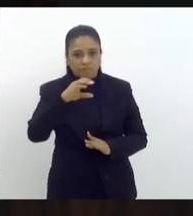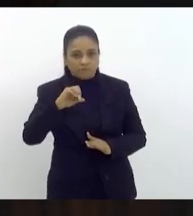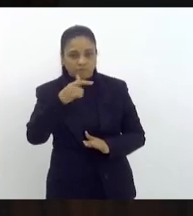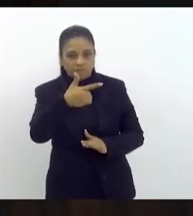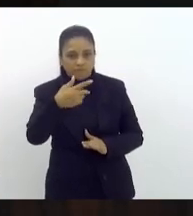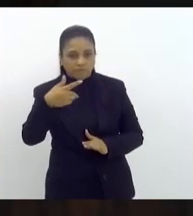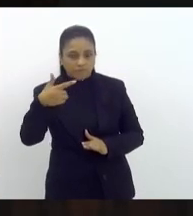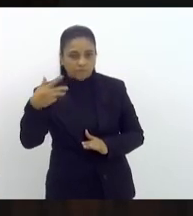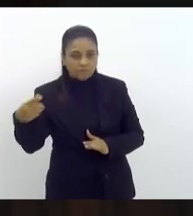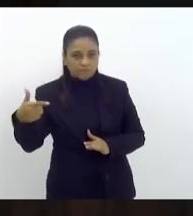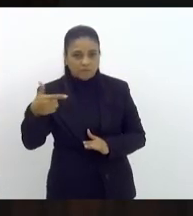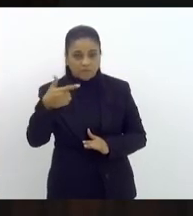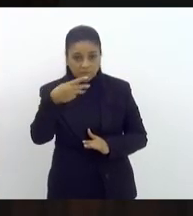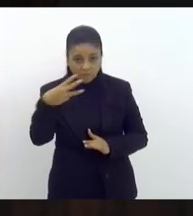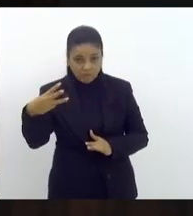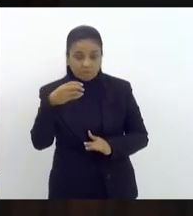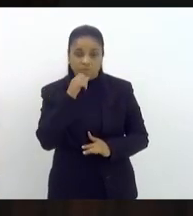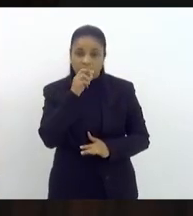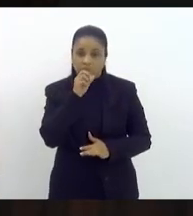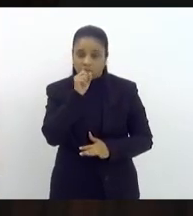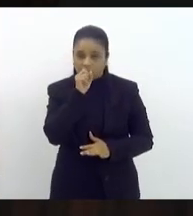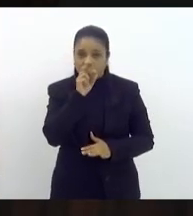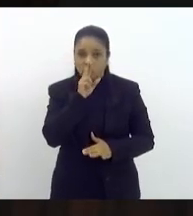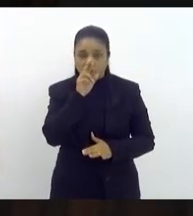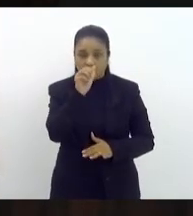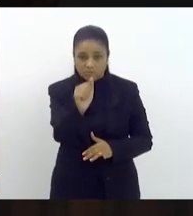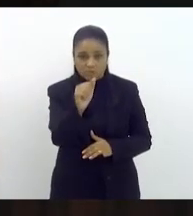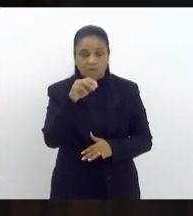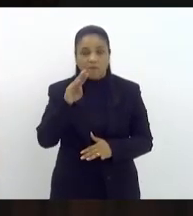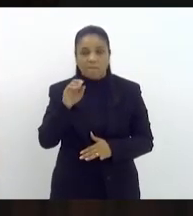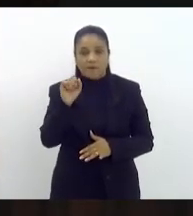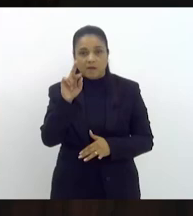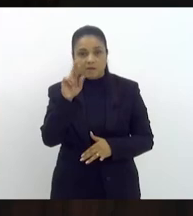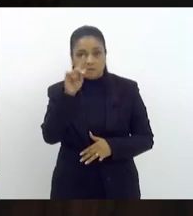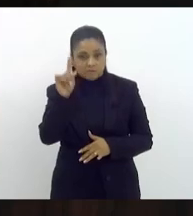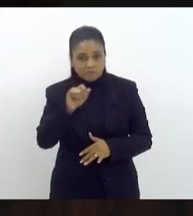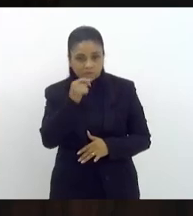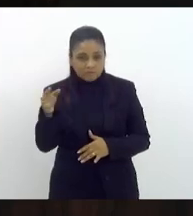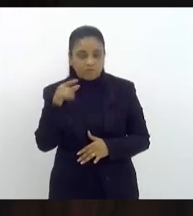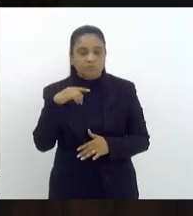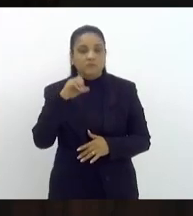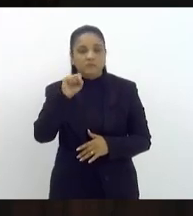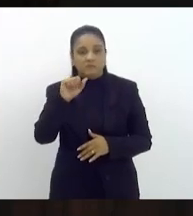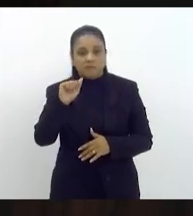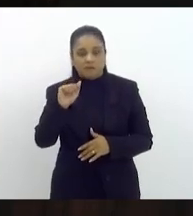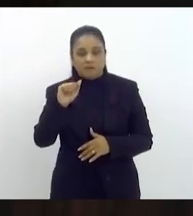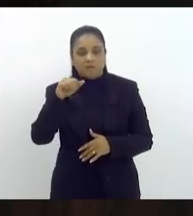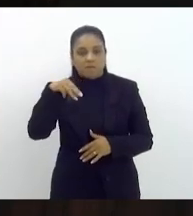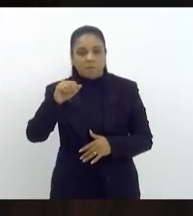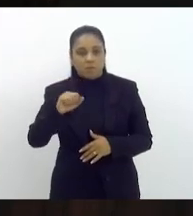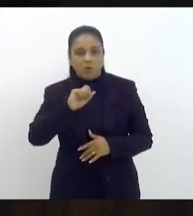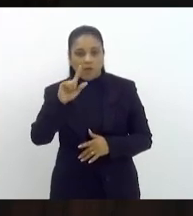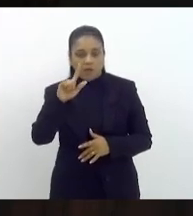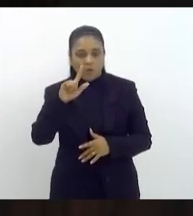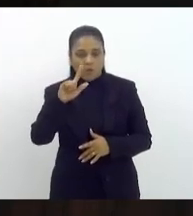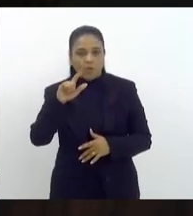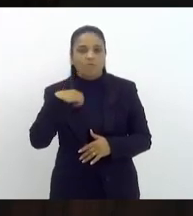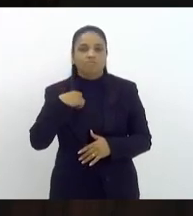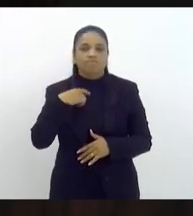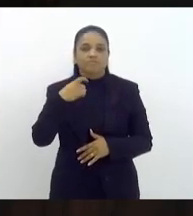Rodrigo Bacelar brasão Samuel Malafaia que concede a medalha Tiradentes ao grande tempo